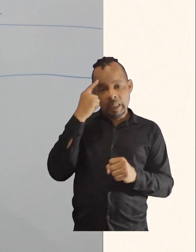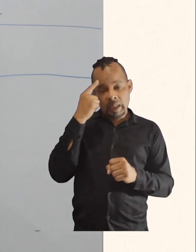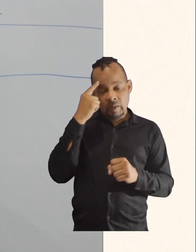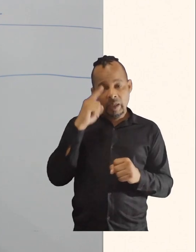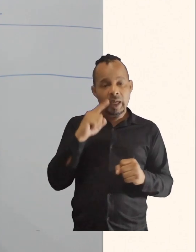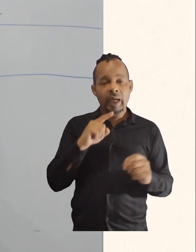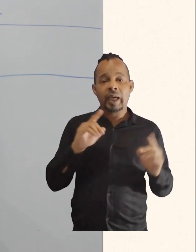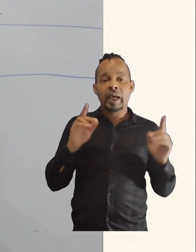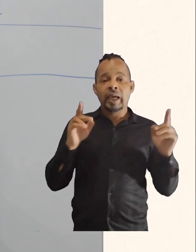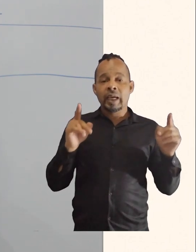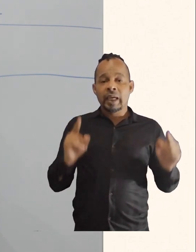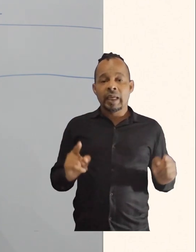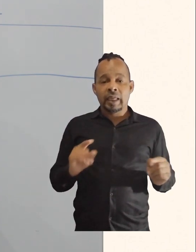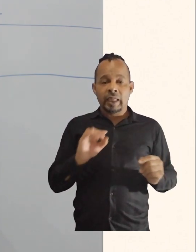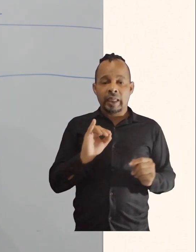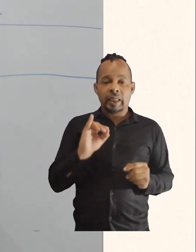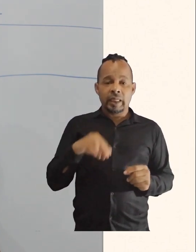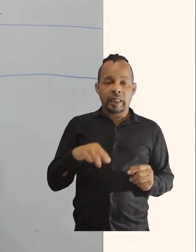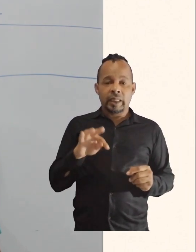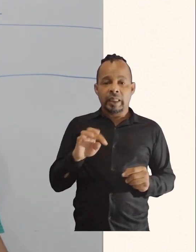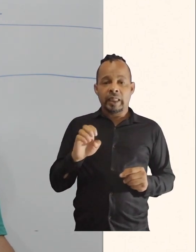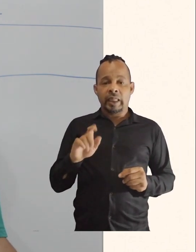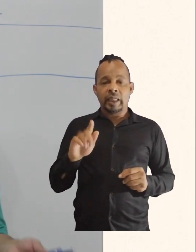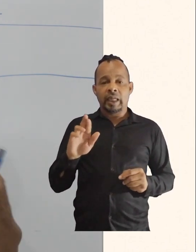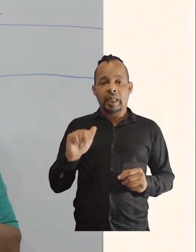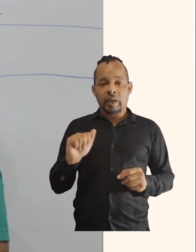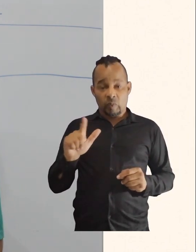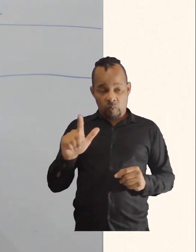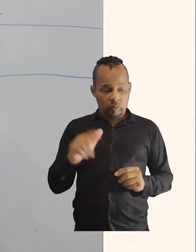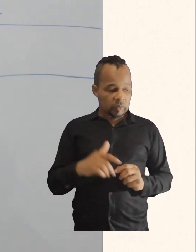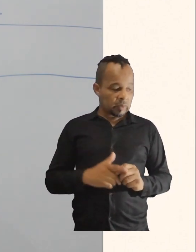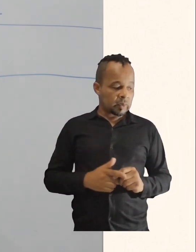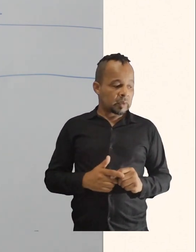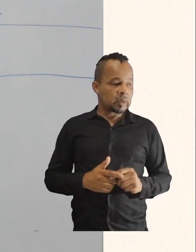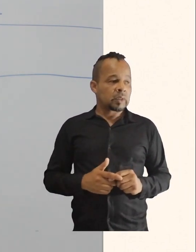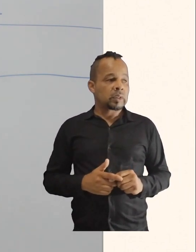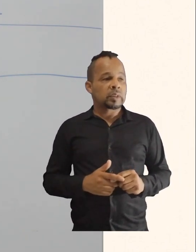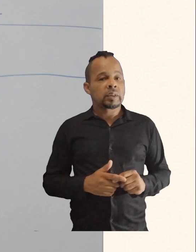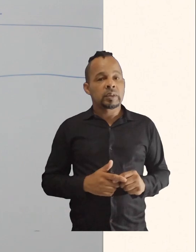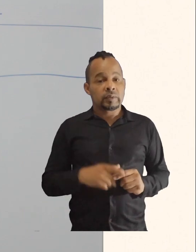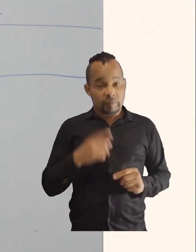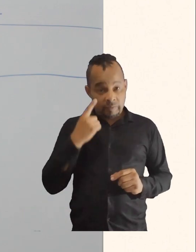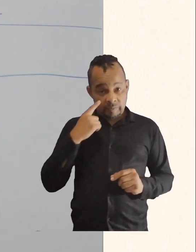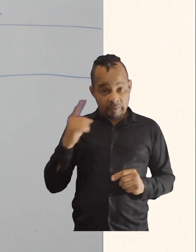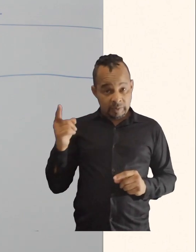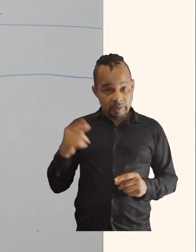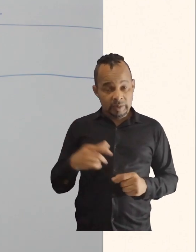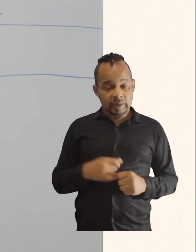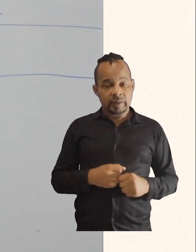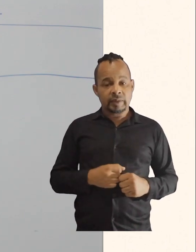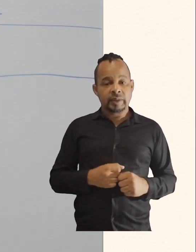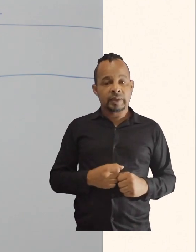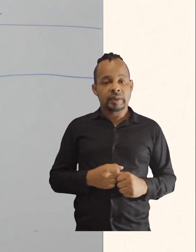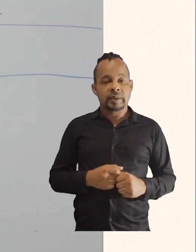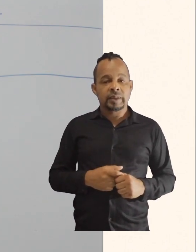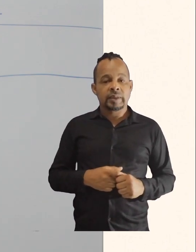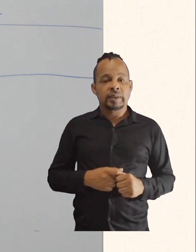termos das integrais. E eu já sei que essa soma dá 0. Beleza? Vamos fazer?